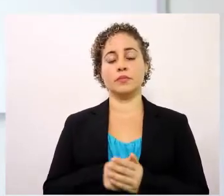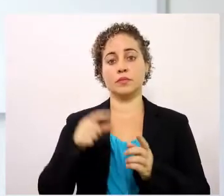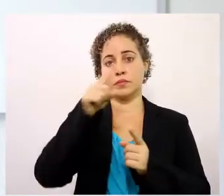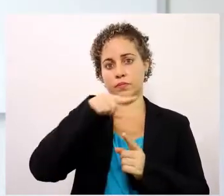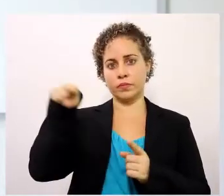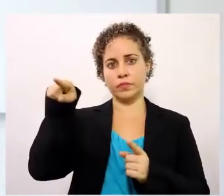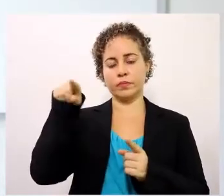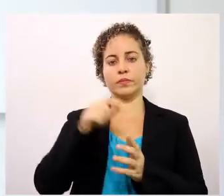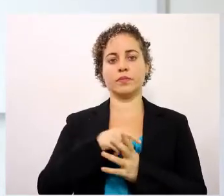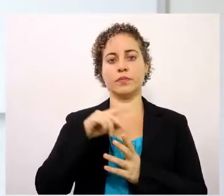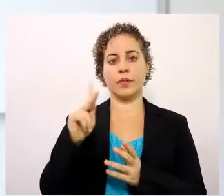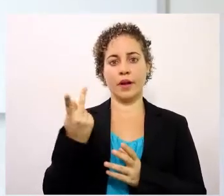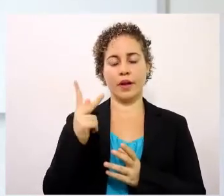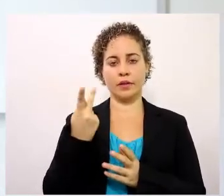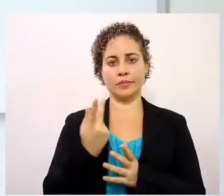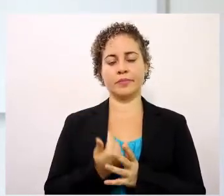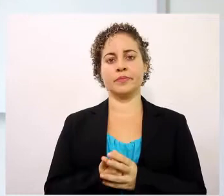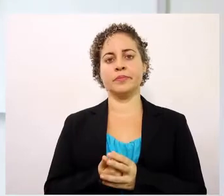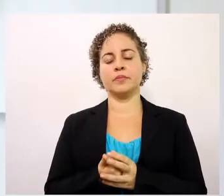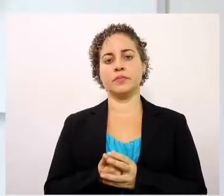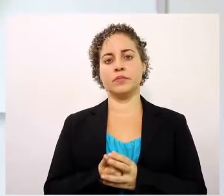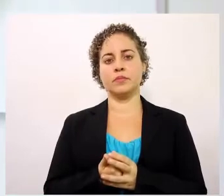sobre H,